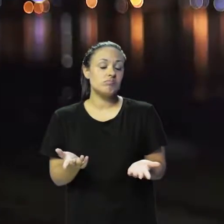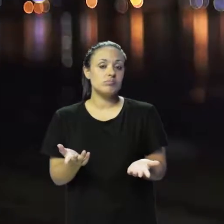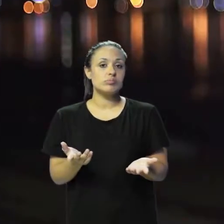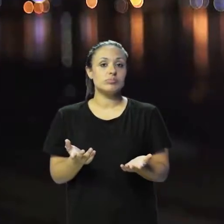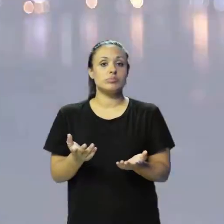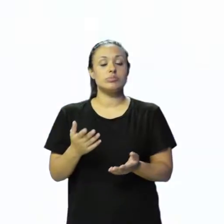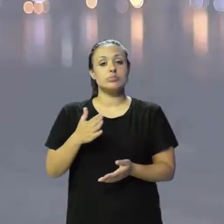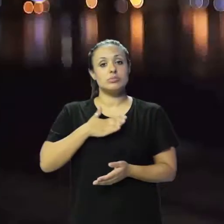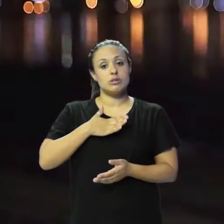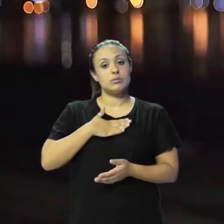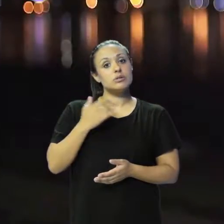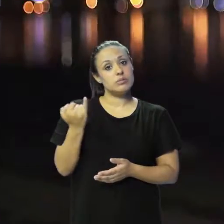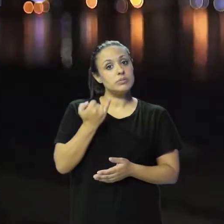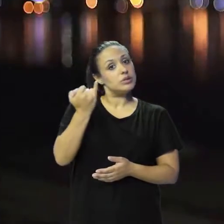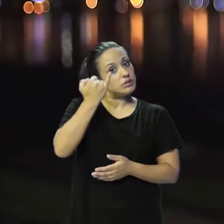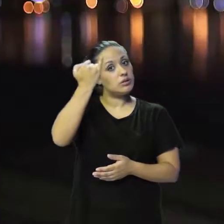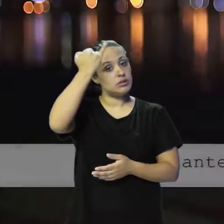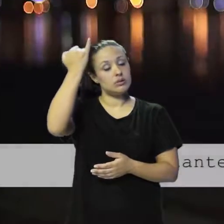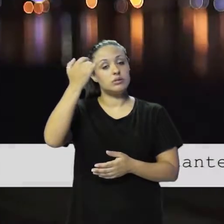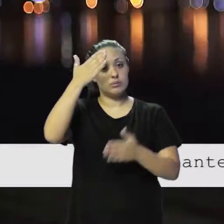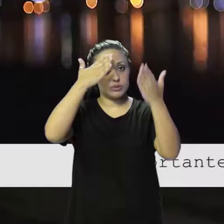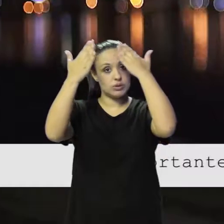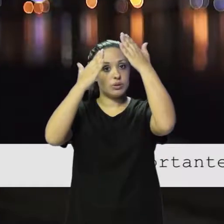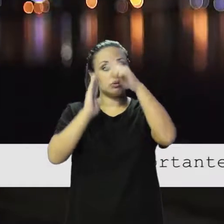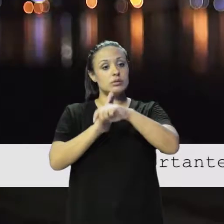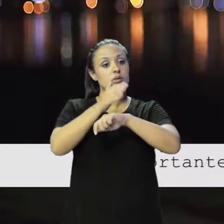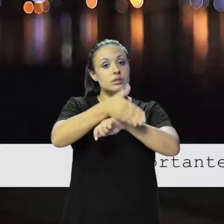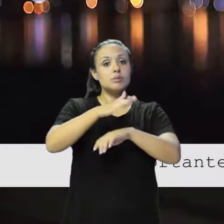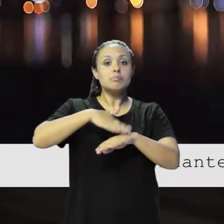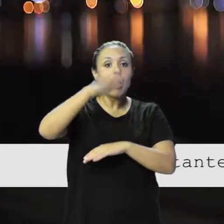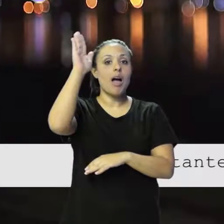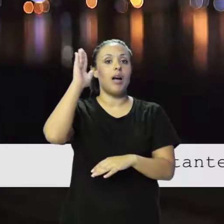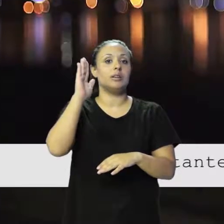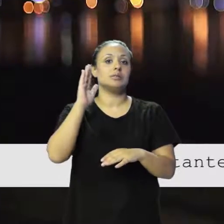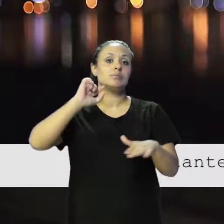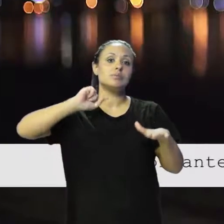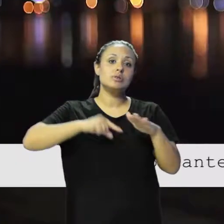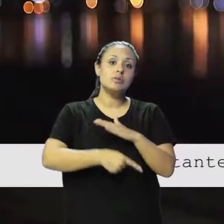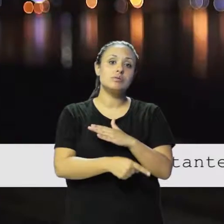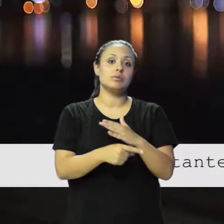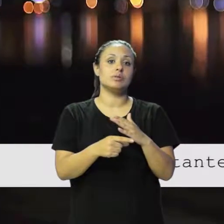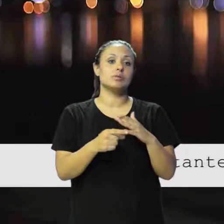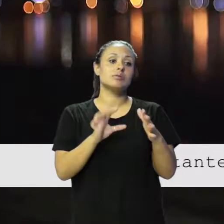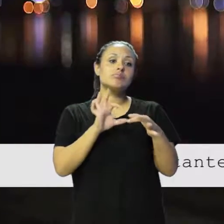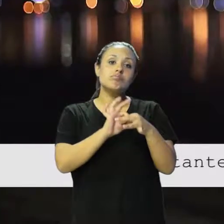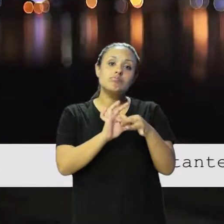tal. Eu acho importante o psicólogo se inserir mais dentro da comunidade,